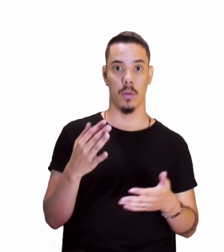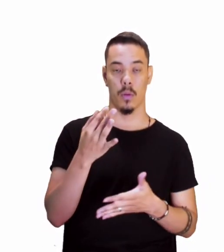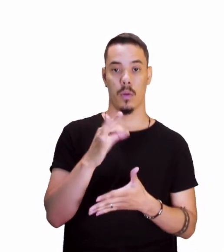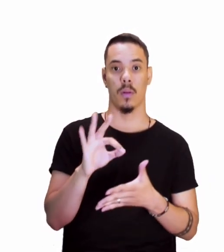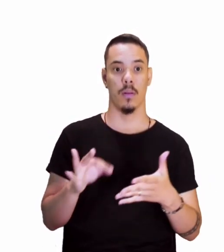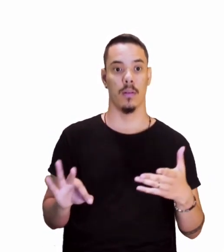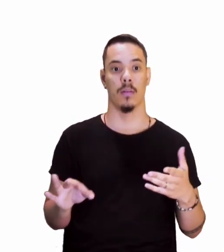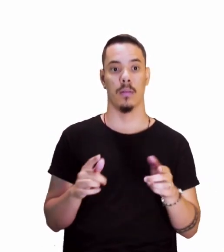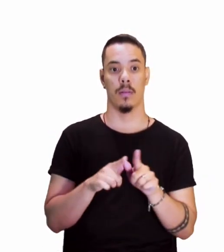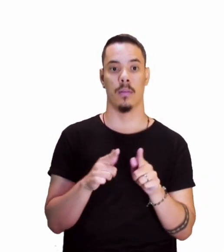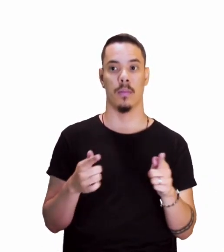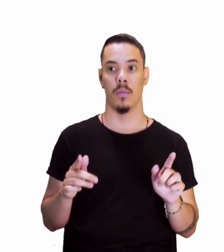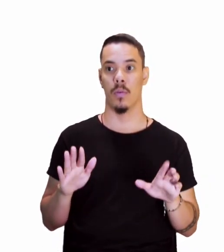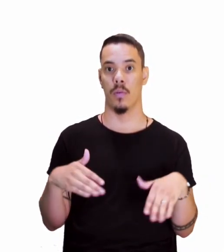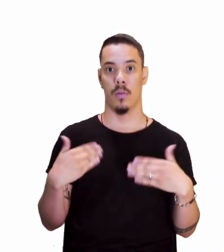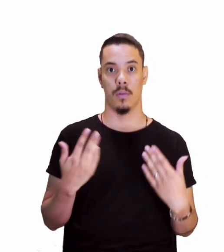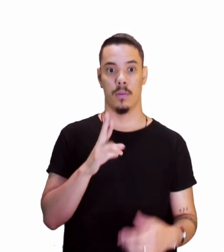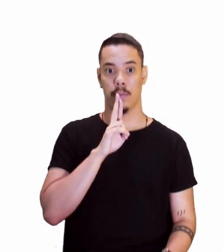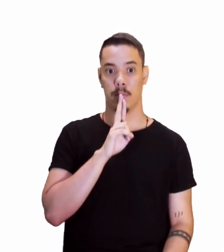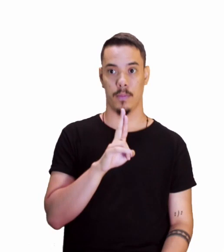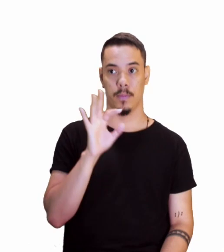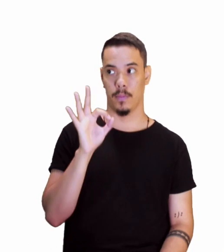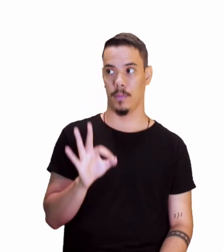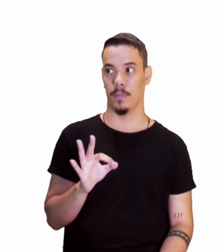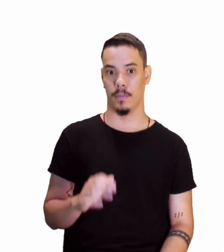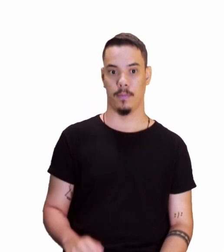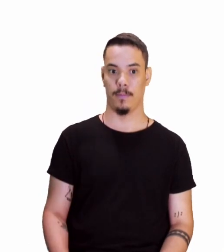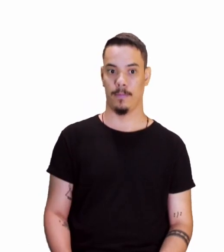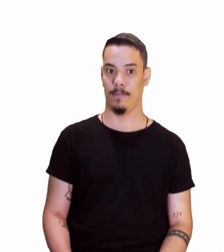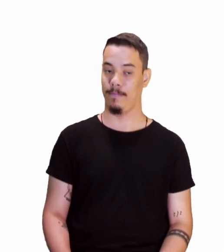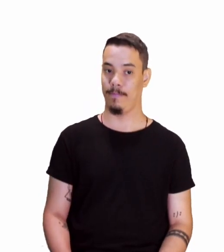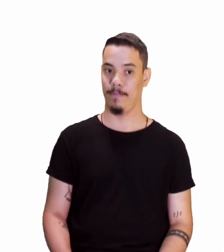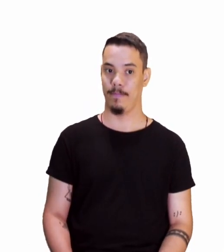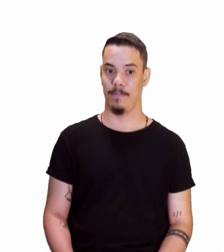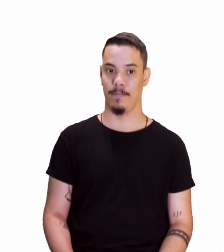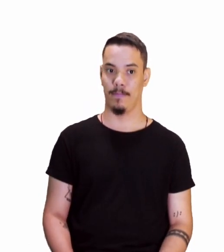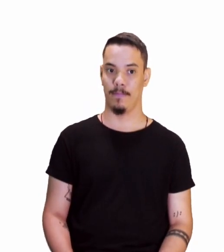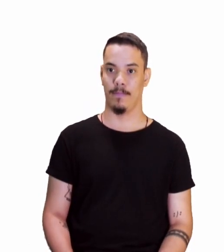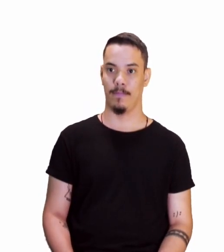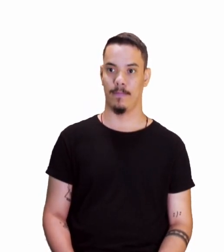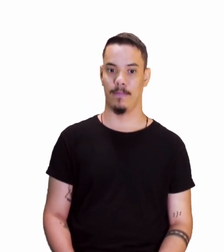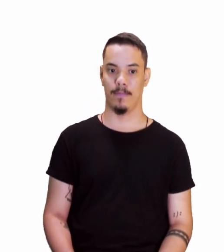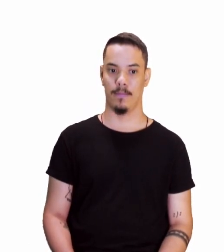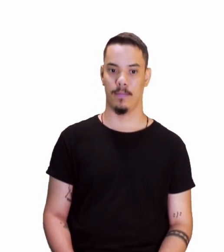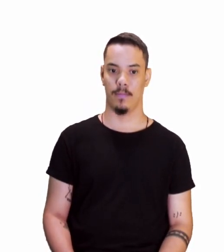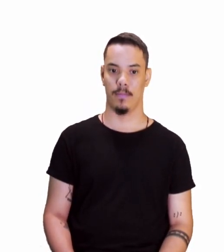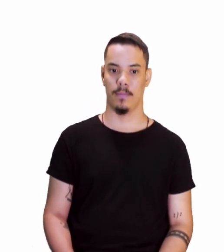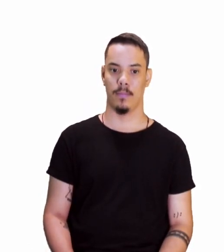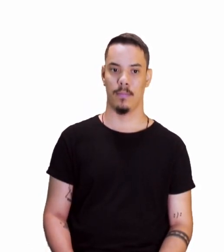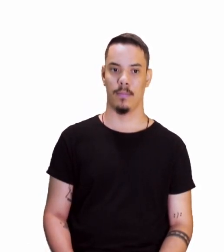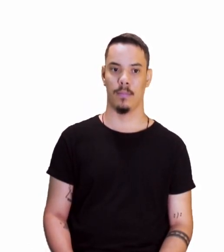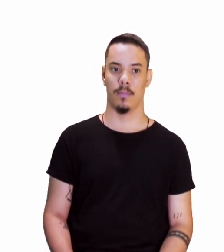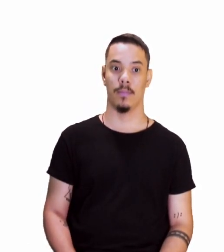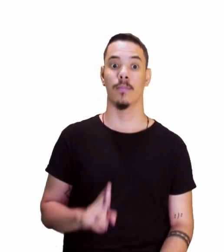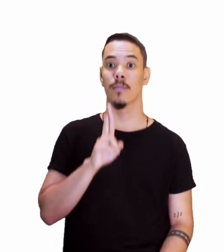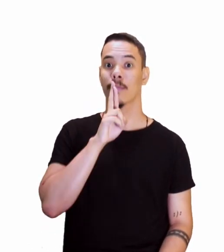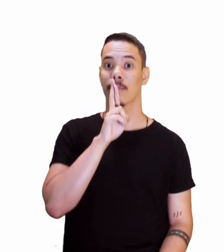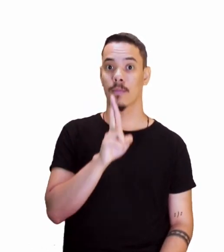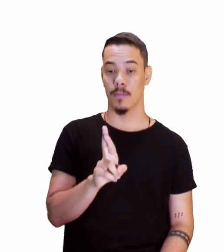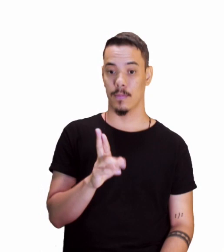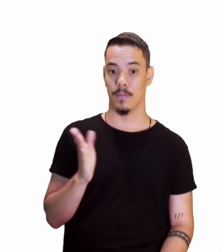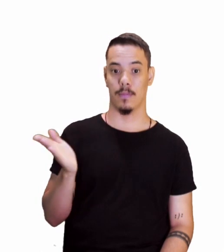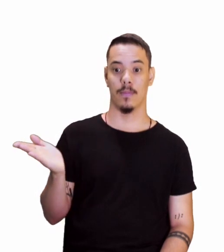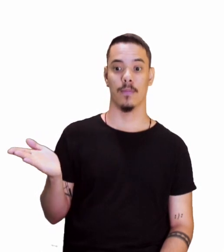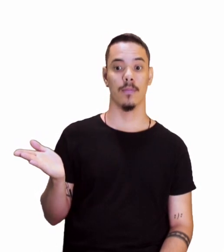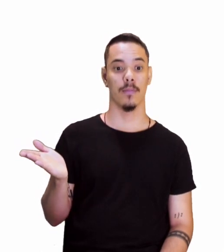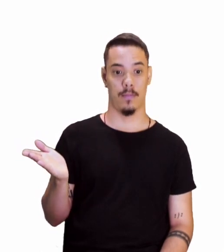gramatical, qual é a resposta? A, B, C, D ou E? Então, aqui chegou,